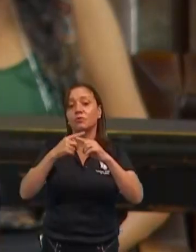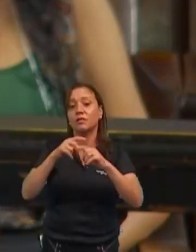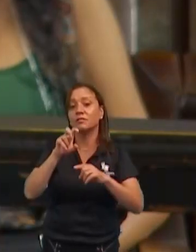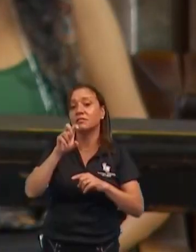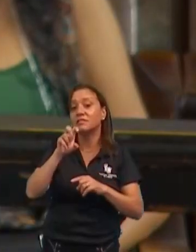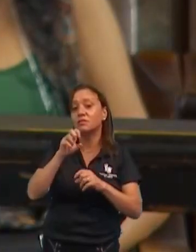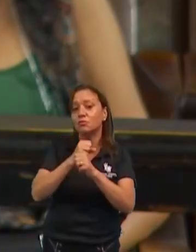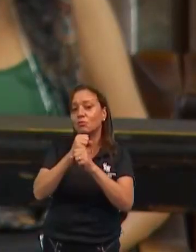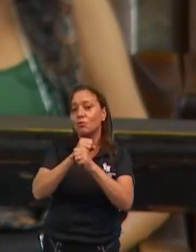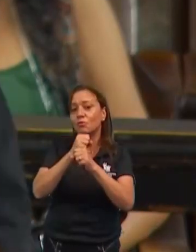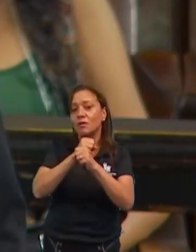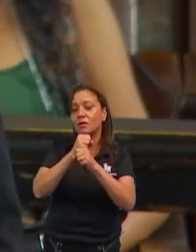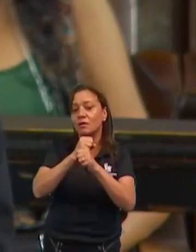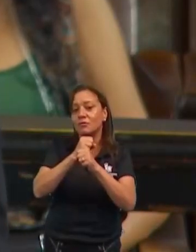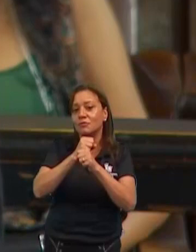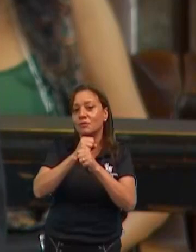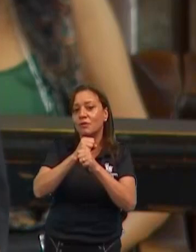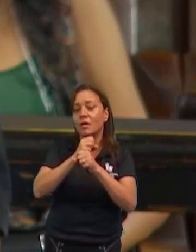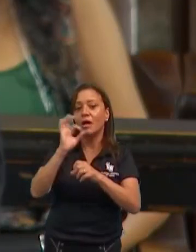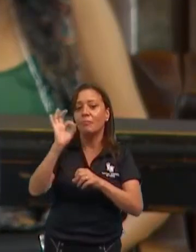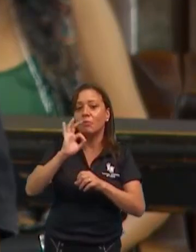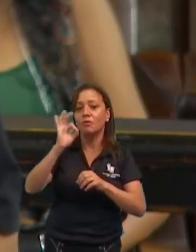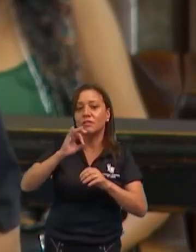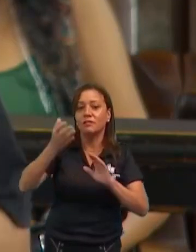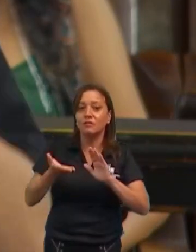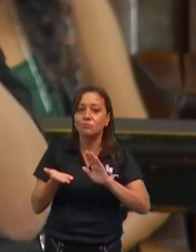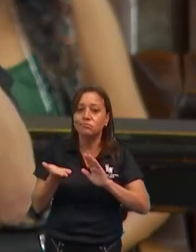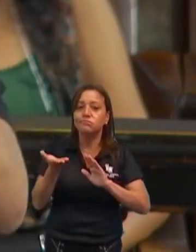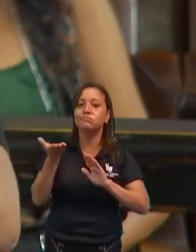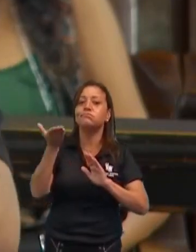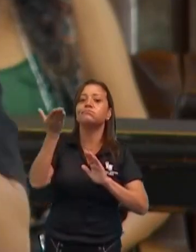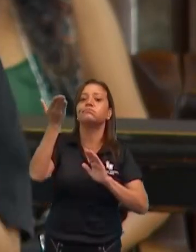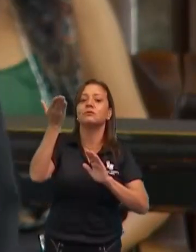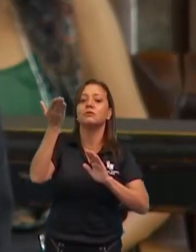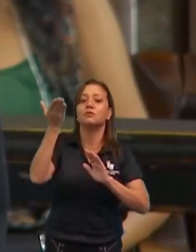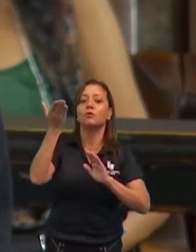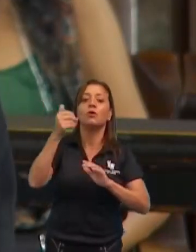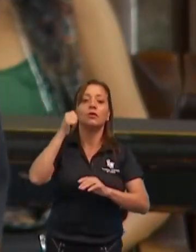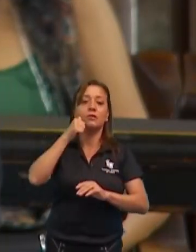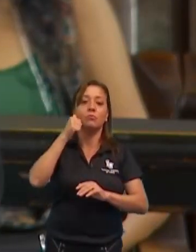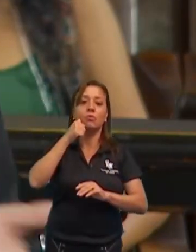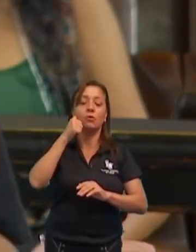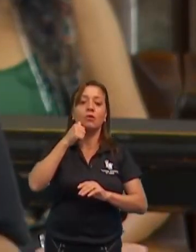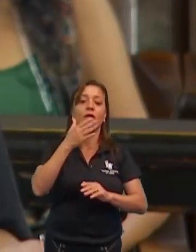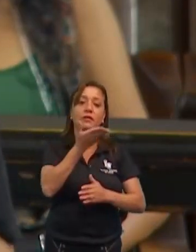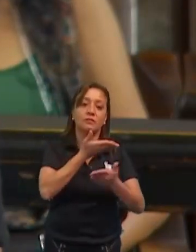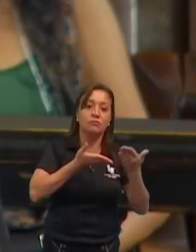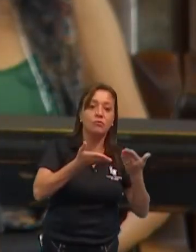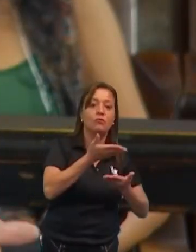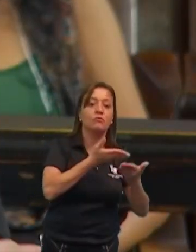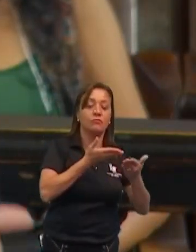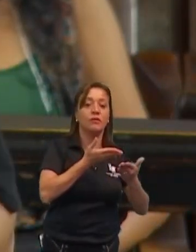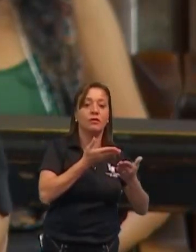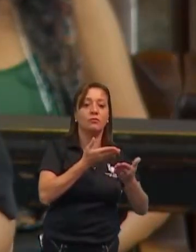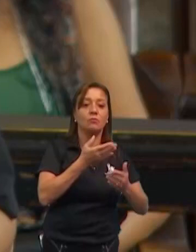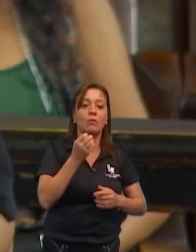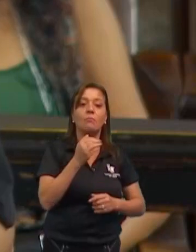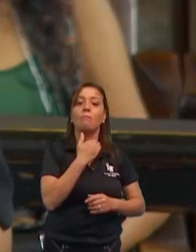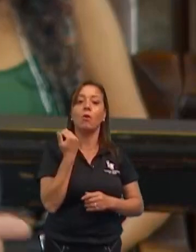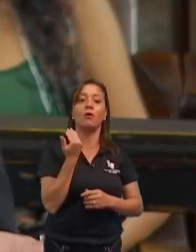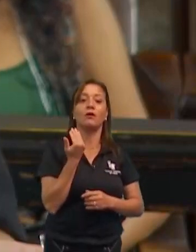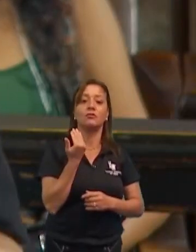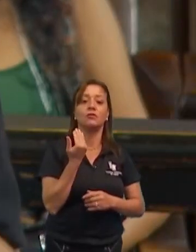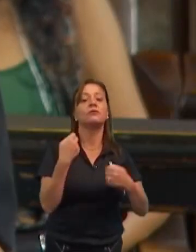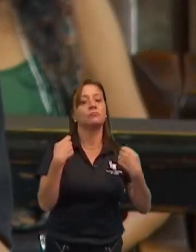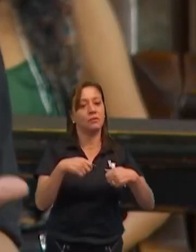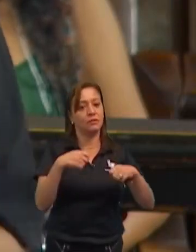de 1.200% de assassinato de mulheres, 1000% em pessoas comuns, envolvendo CACs, nós precisamos rever